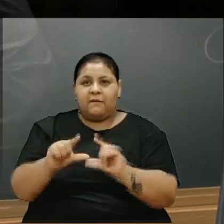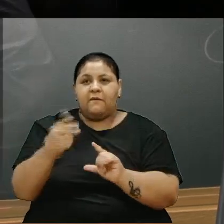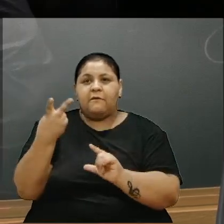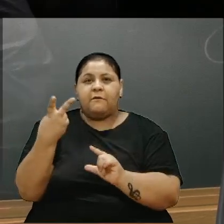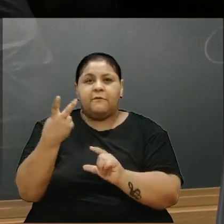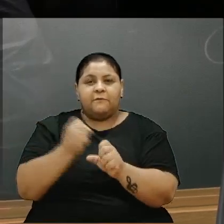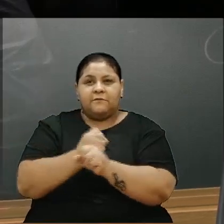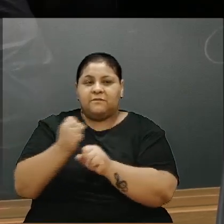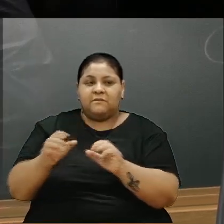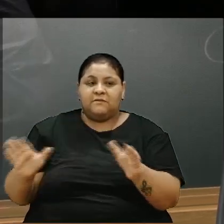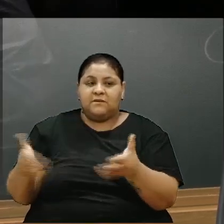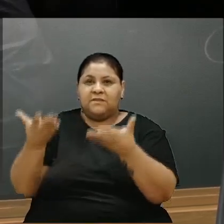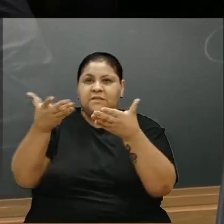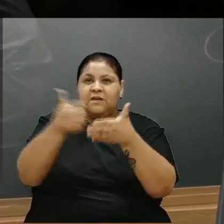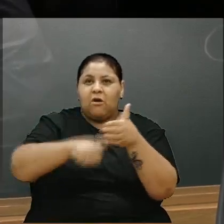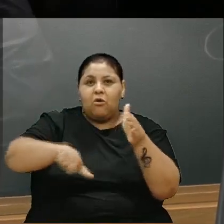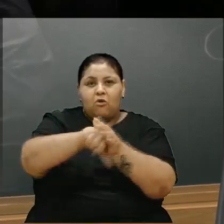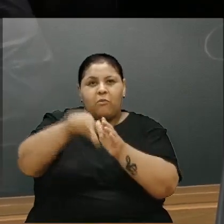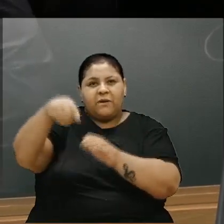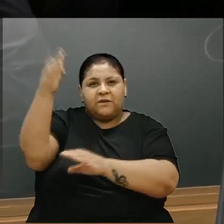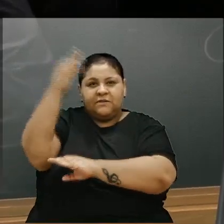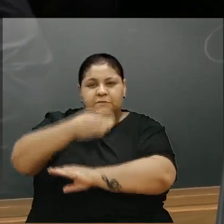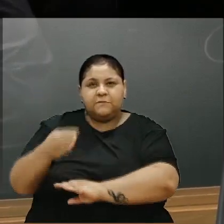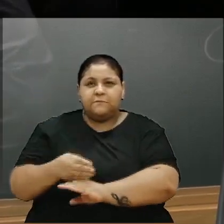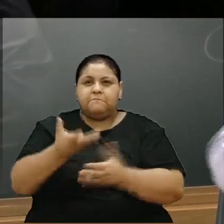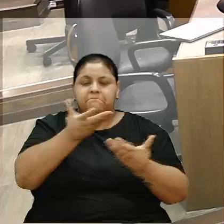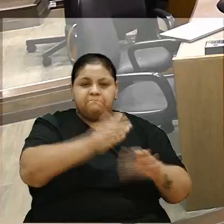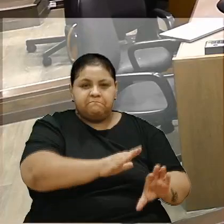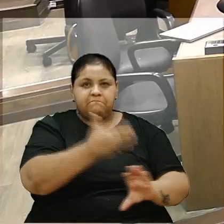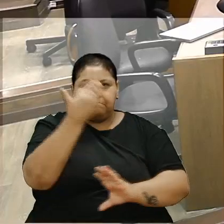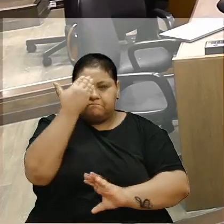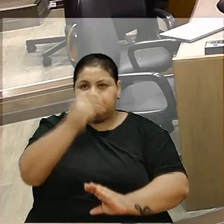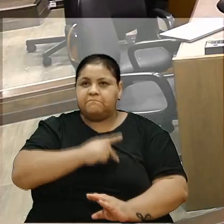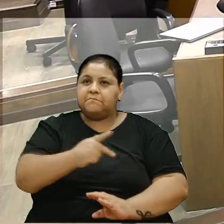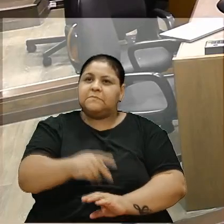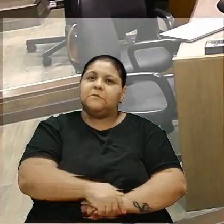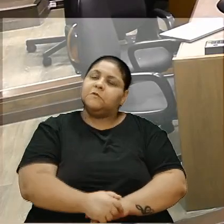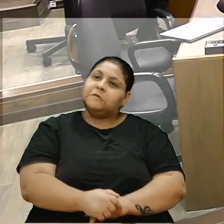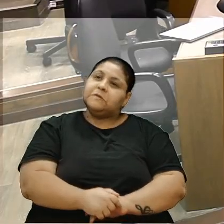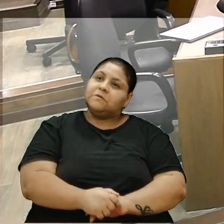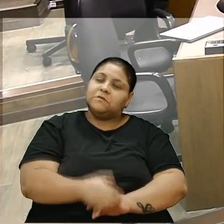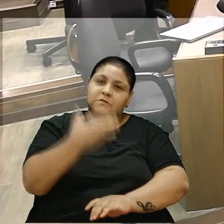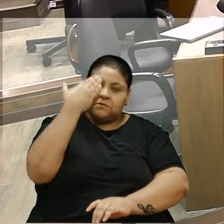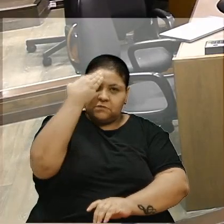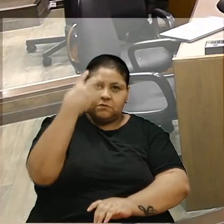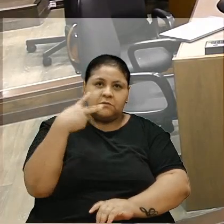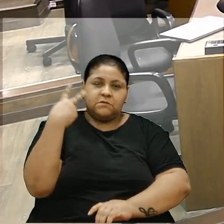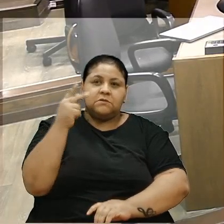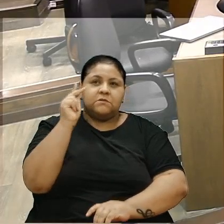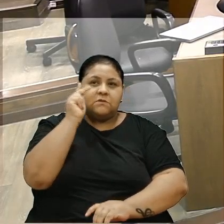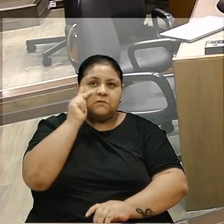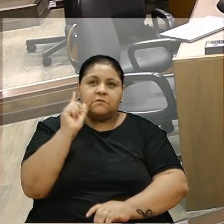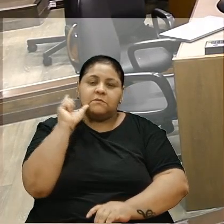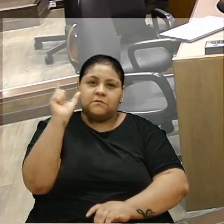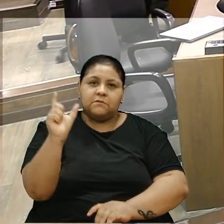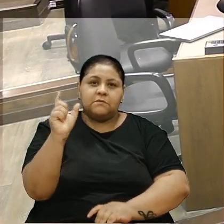é incentivar a corrupção nesse país. Então, meu repúdio, presidente. Muito obrigado. Obrigada, vereador Cláudio Libardi. Com a